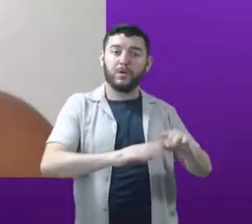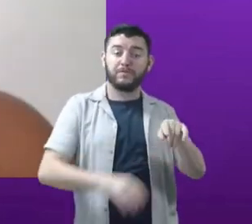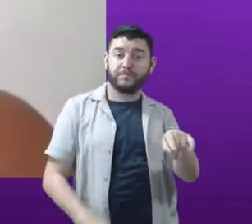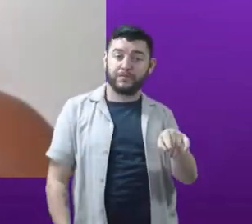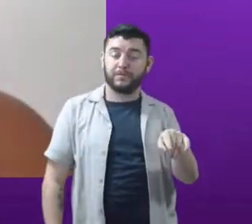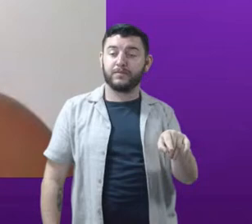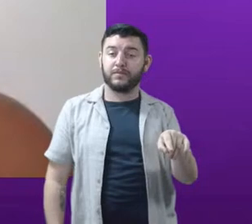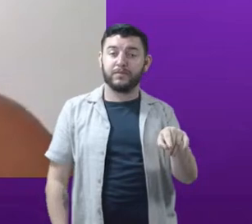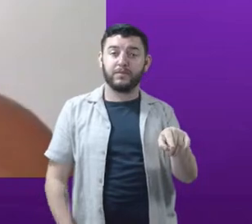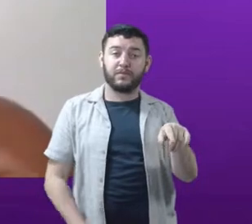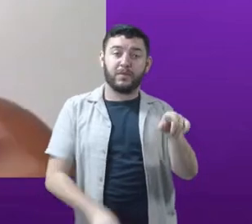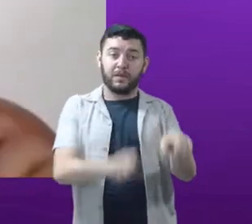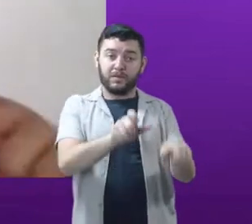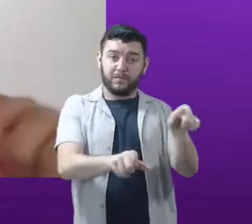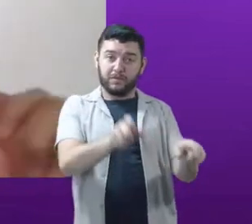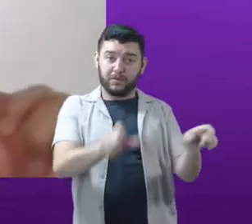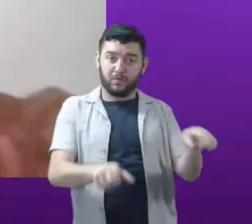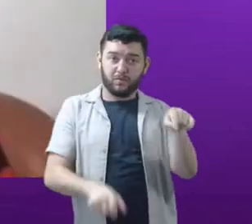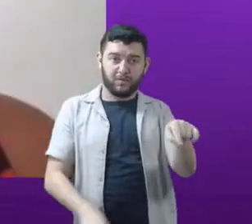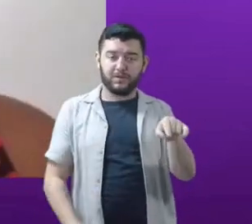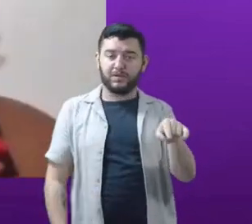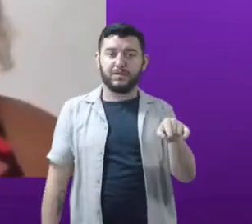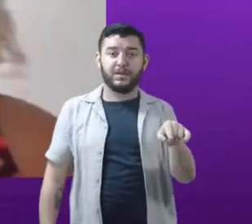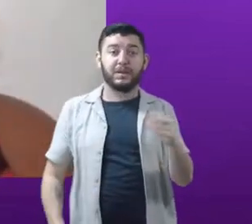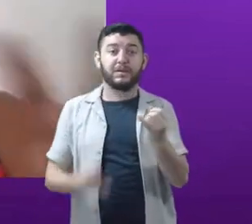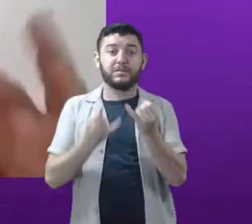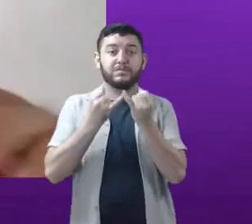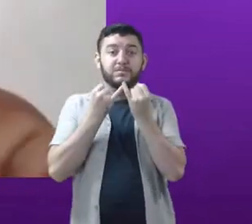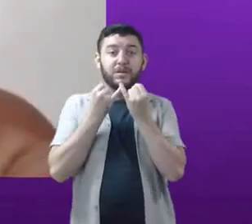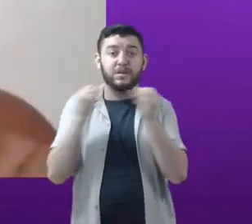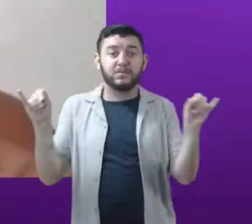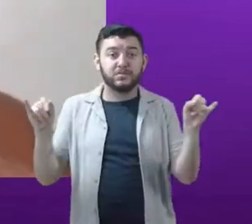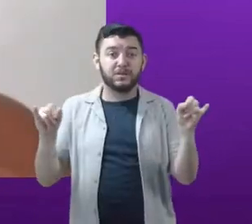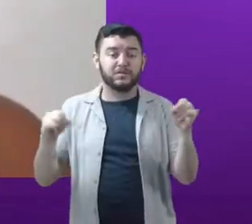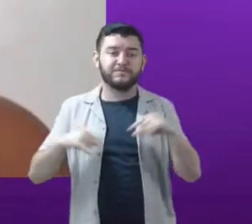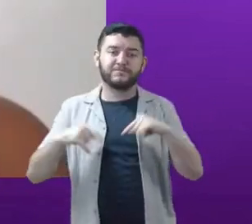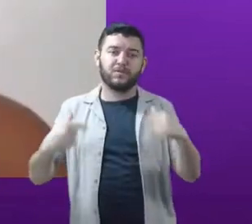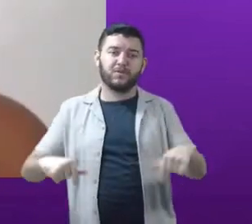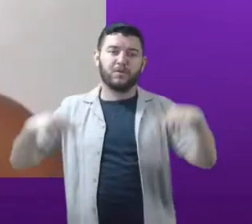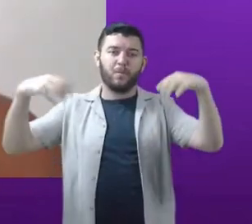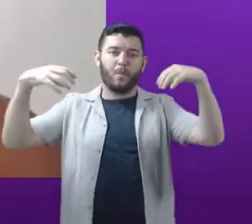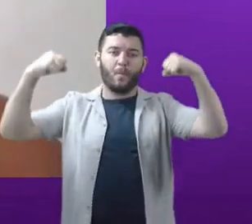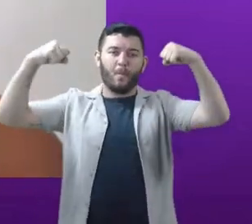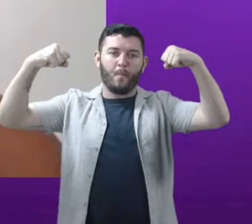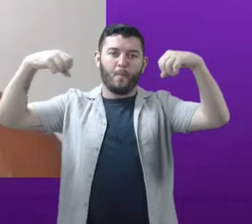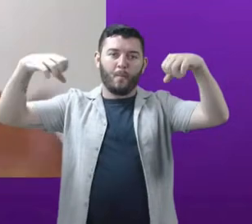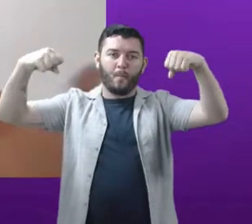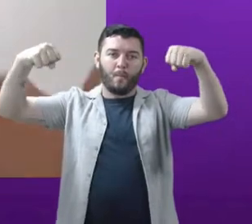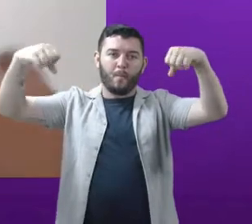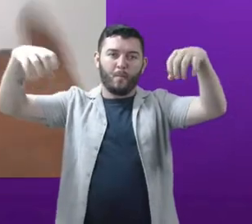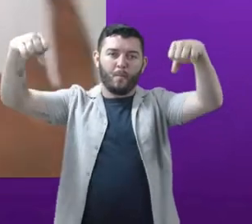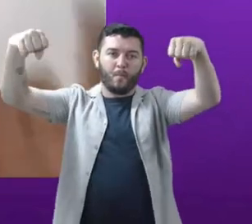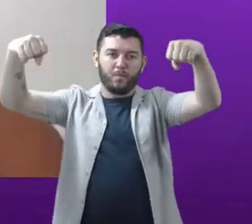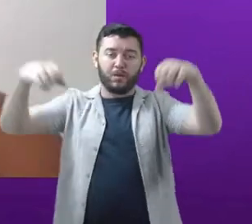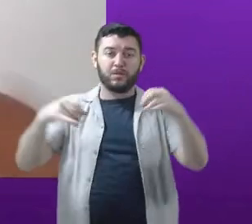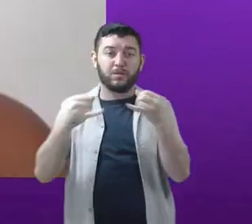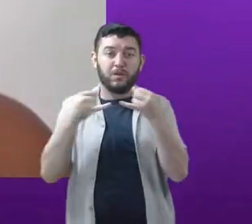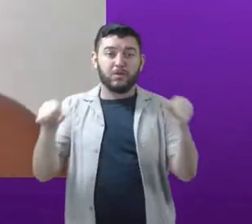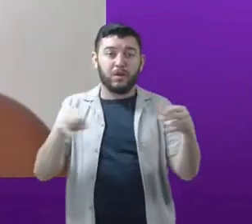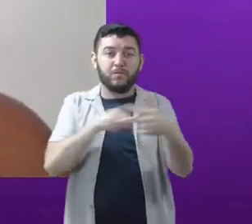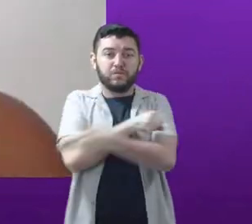pontos, elas já não têm mais energia, elas não têm mais água, elas não